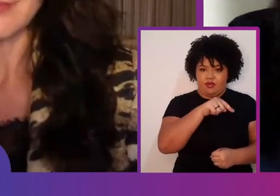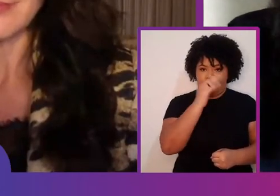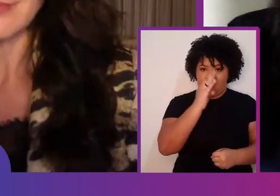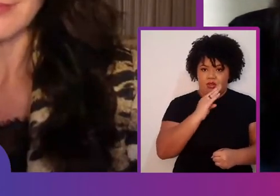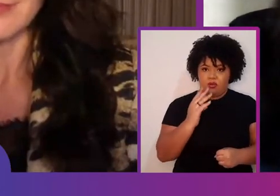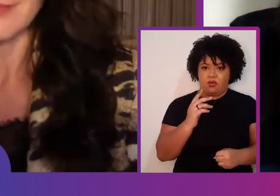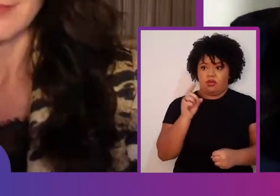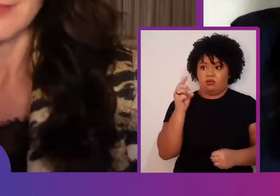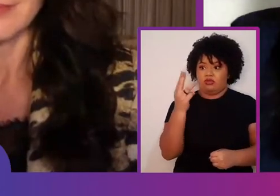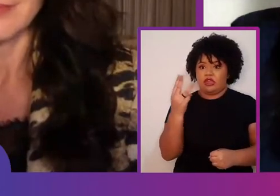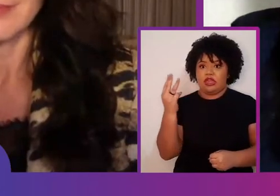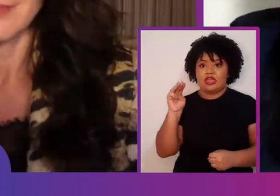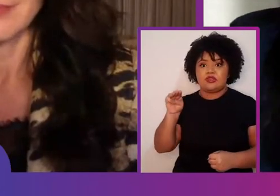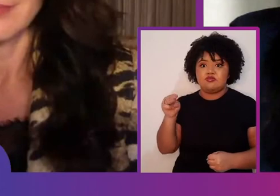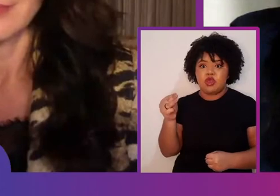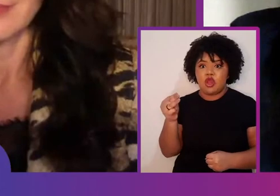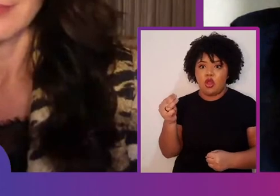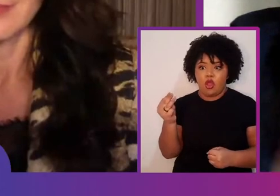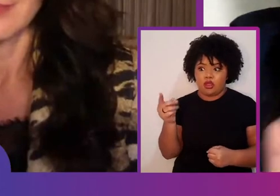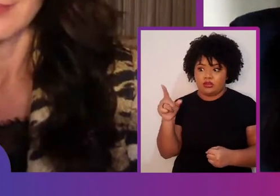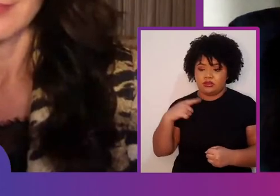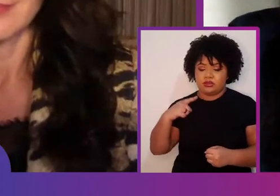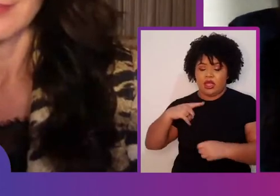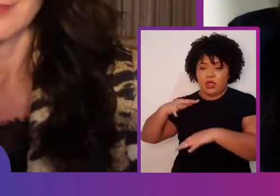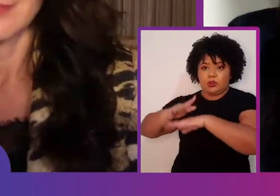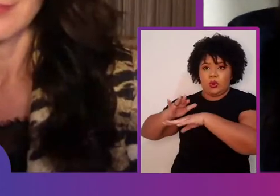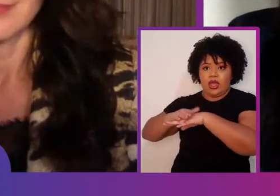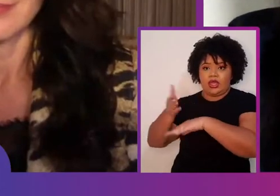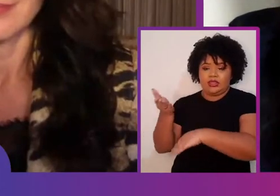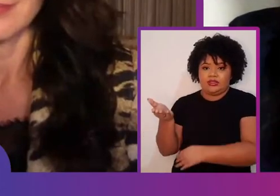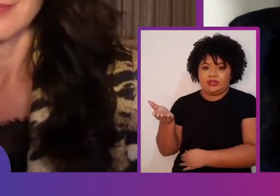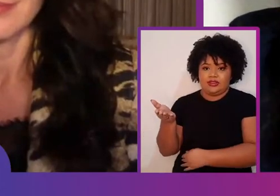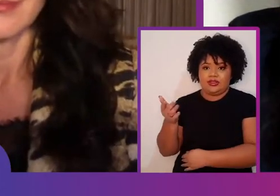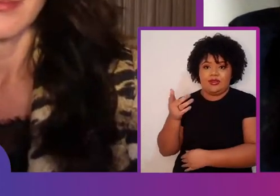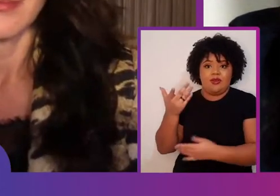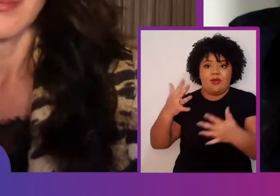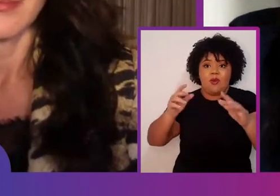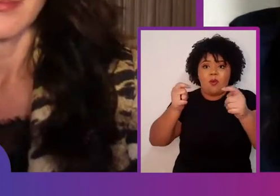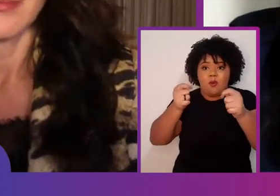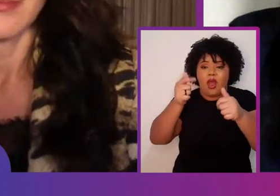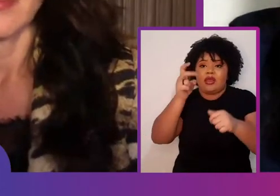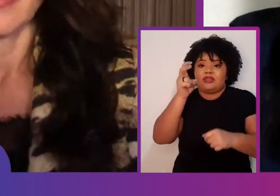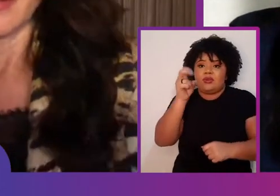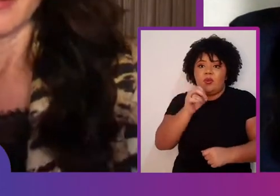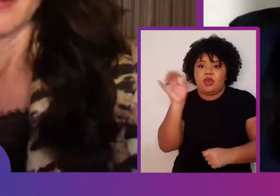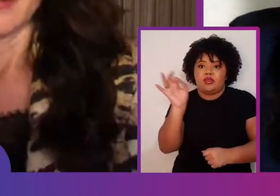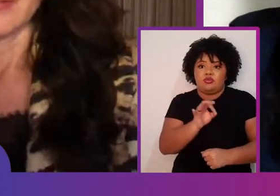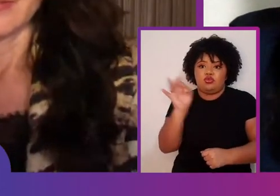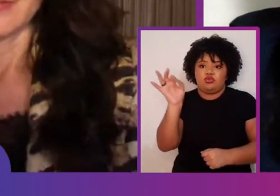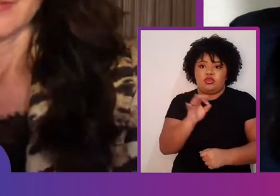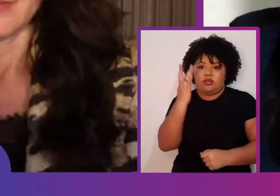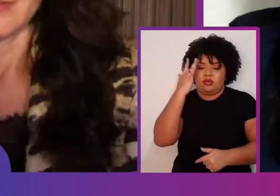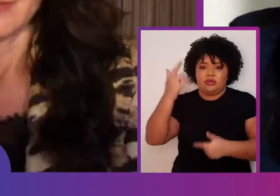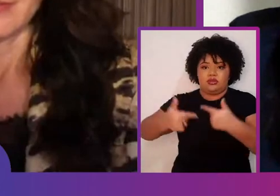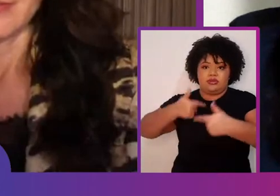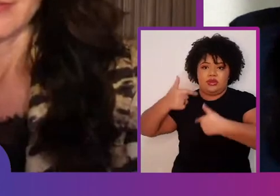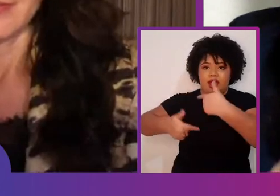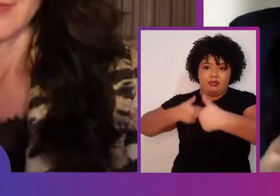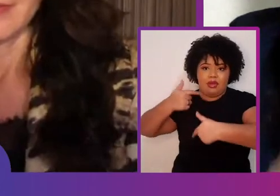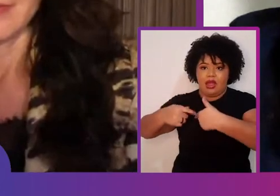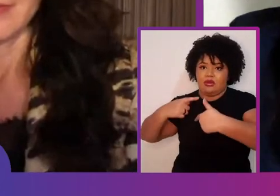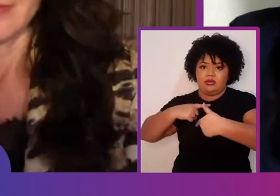para burnout, né? Nós estamos falando praticamente de 50% dos trabalhadores vivendo burnout, que é uma coisa